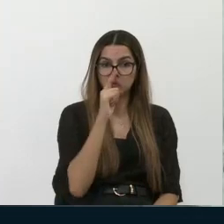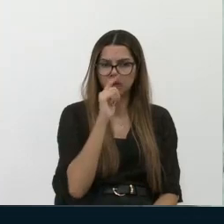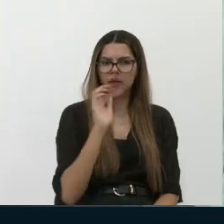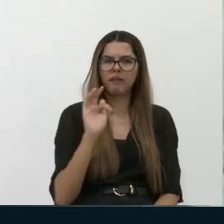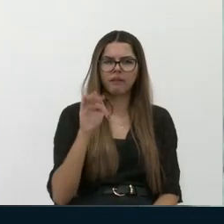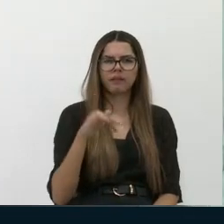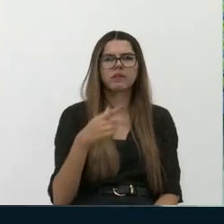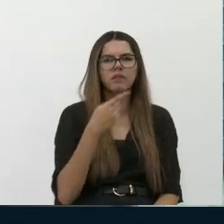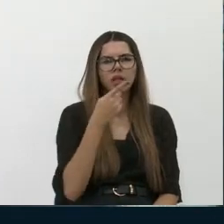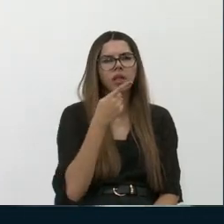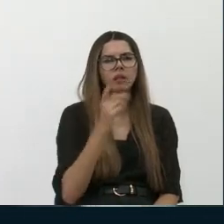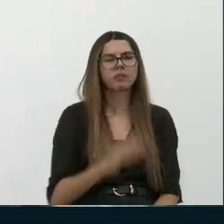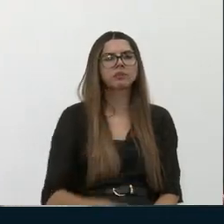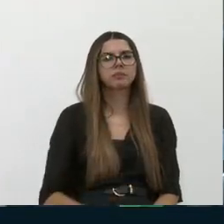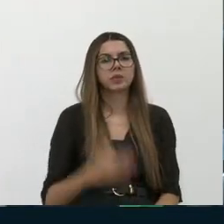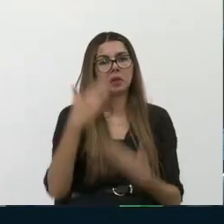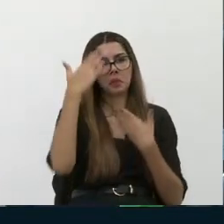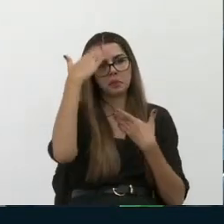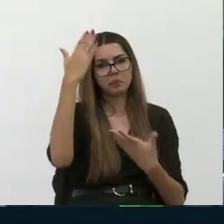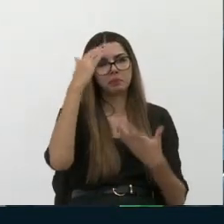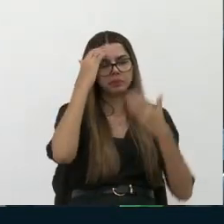aqui. Obrigado.